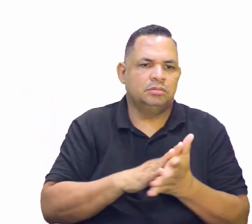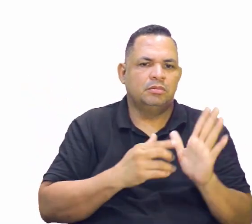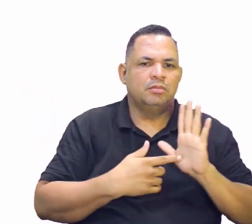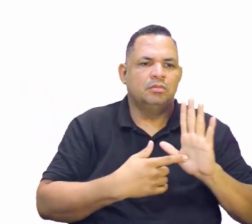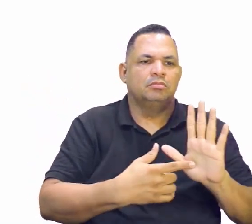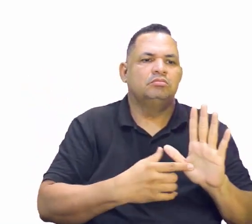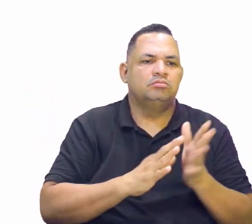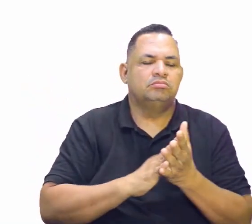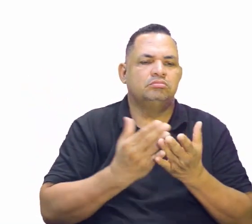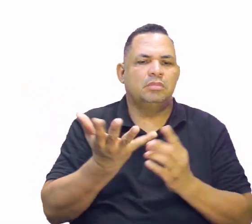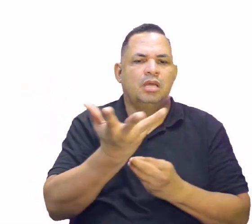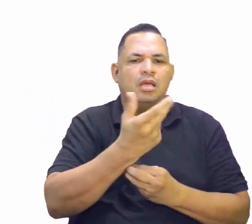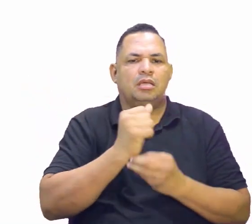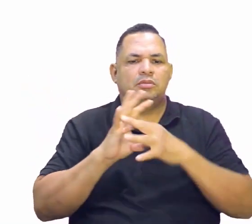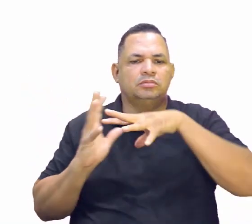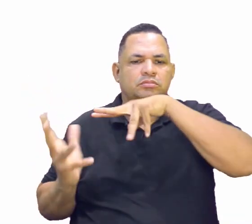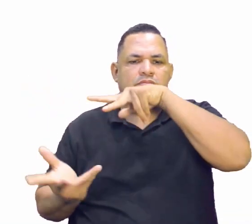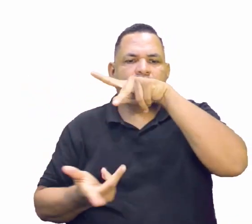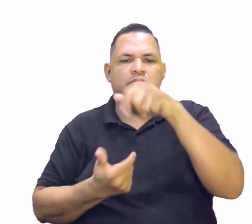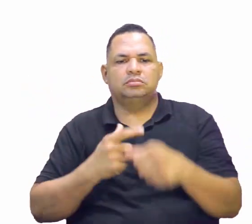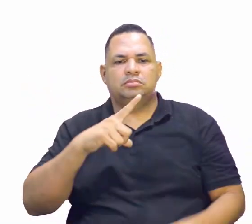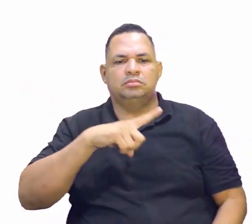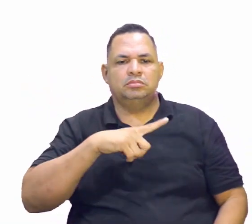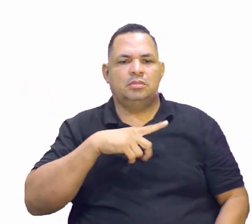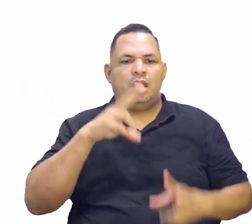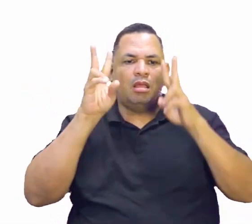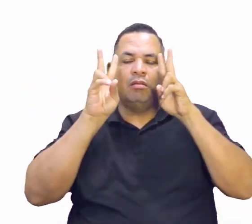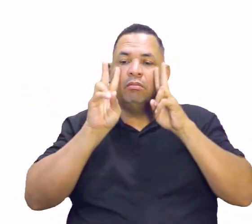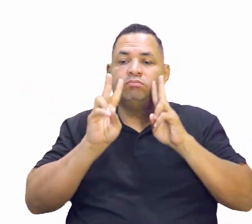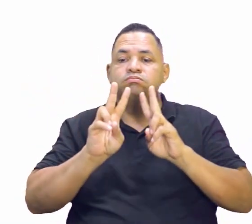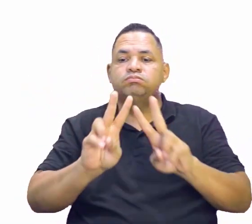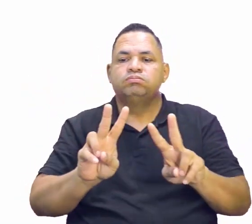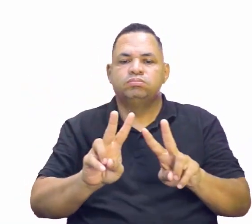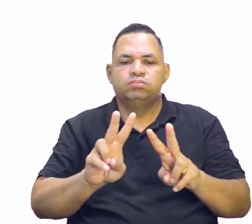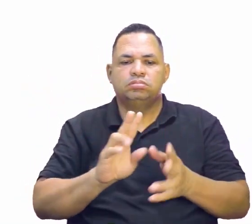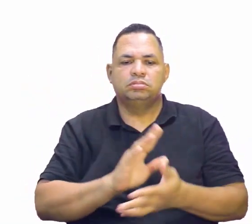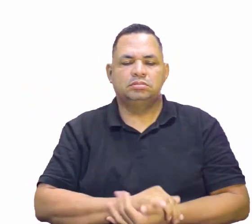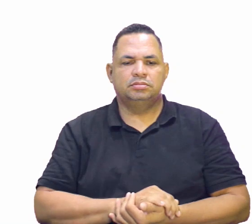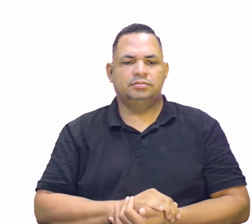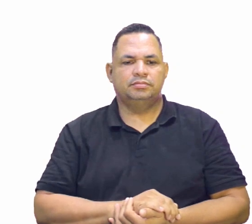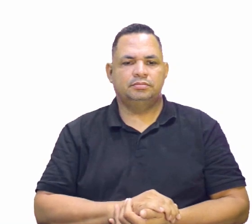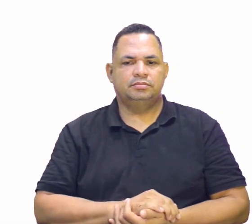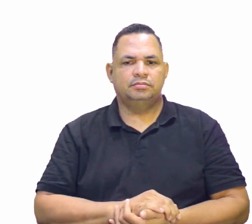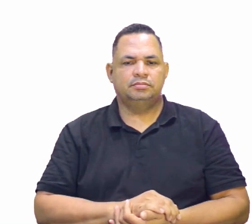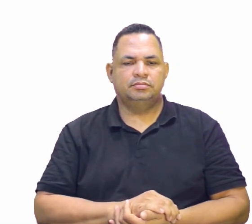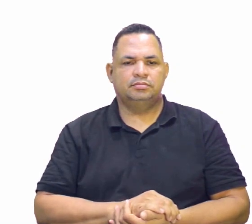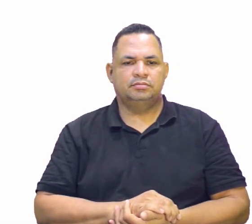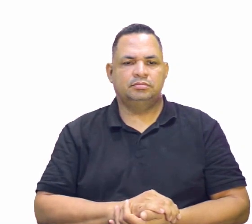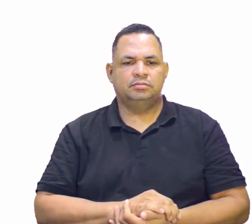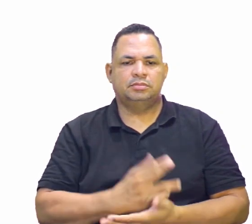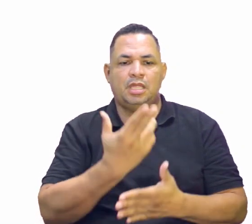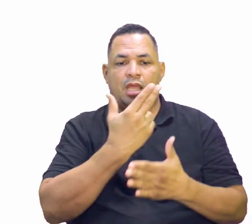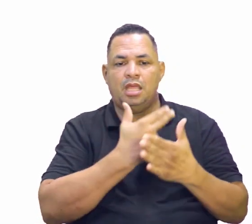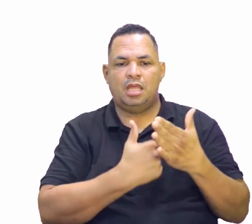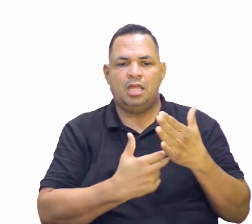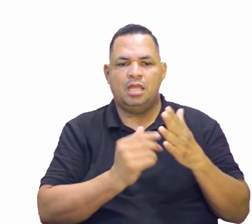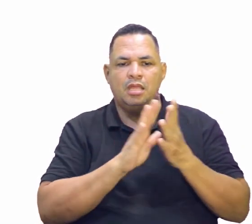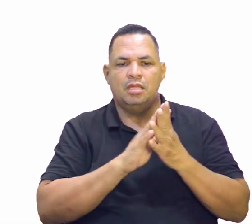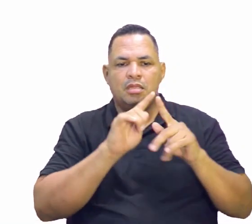mundial, principalmente aquela que prevalece a perspectiva visual e naturalista. Nesta obra